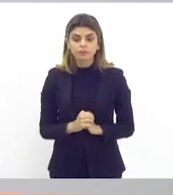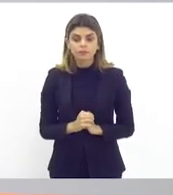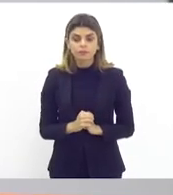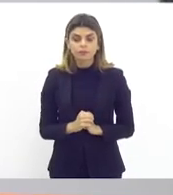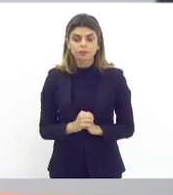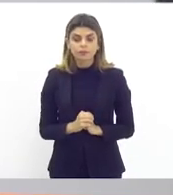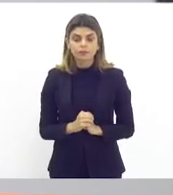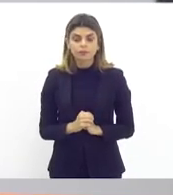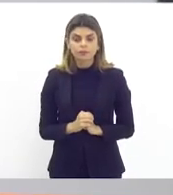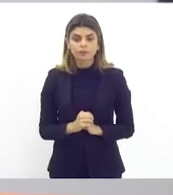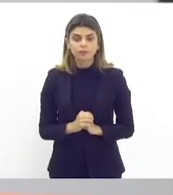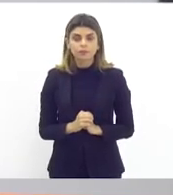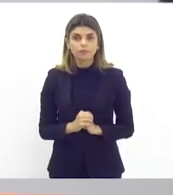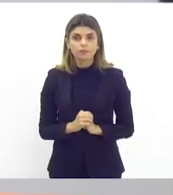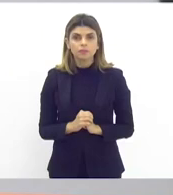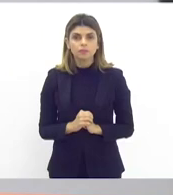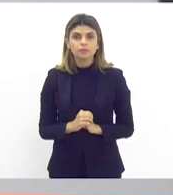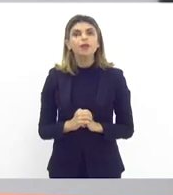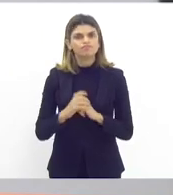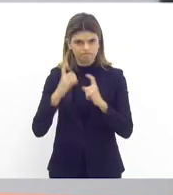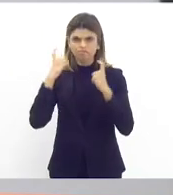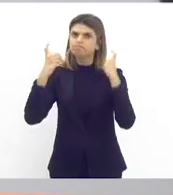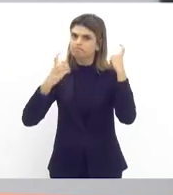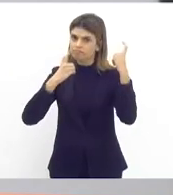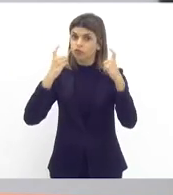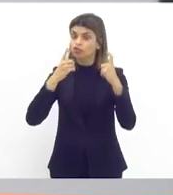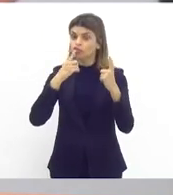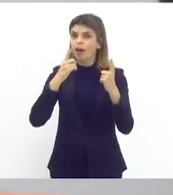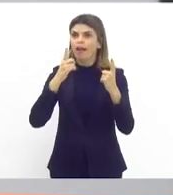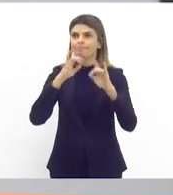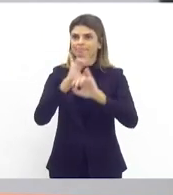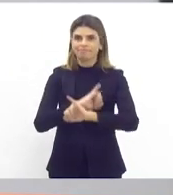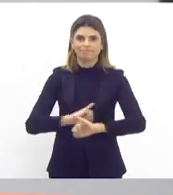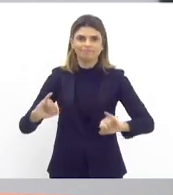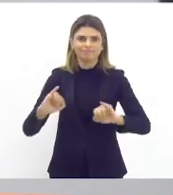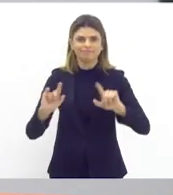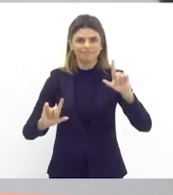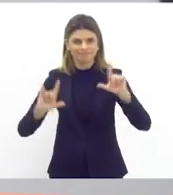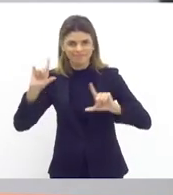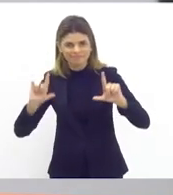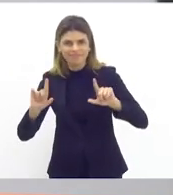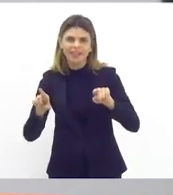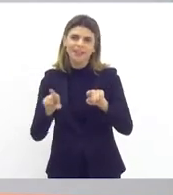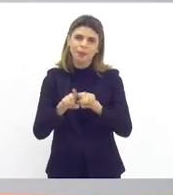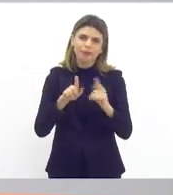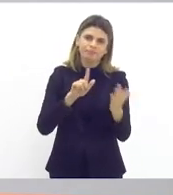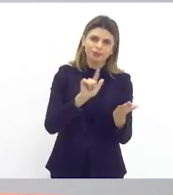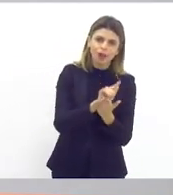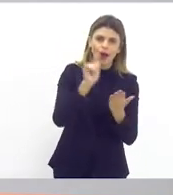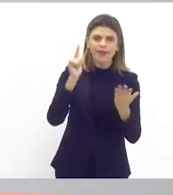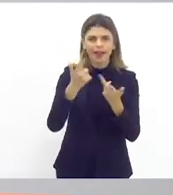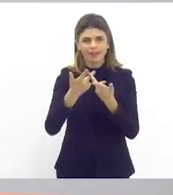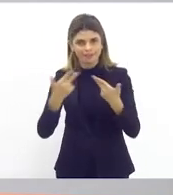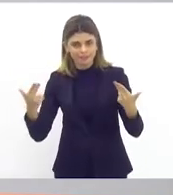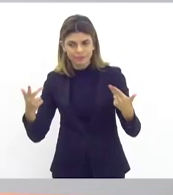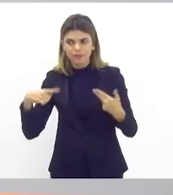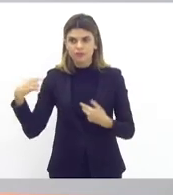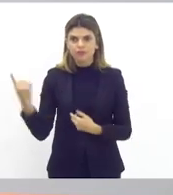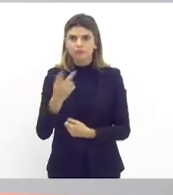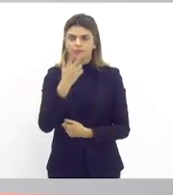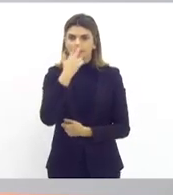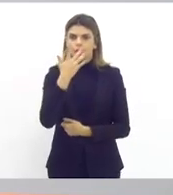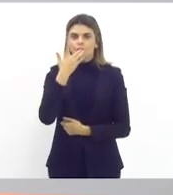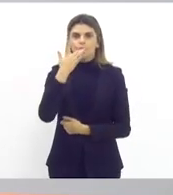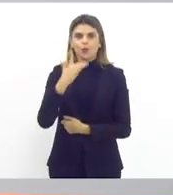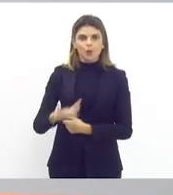chama a atenção e saiu na imprensa, como o senhor mesmo falou, isso tem um apelo, é